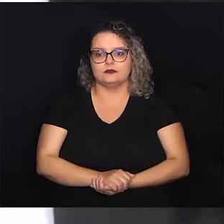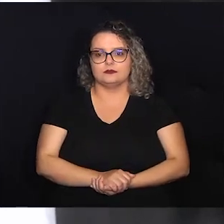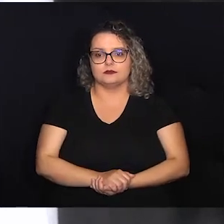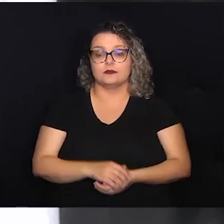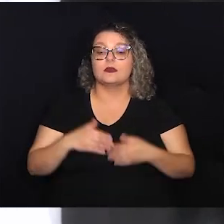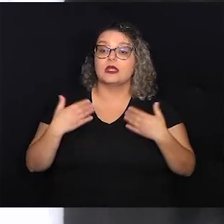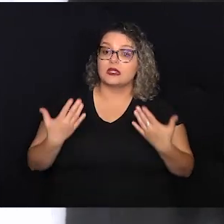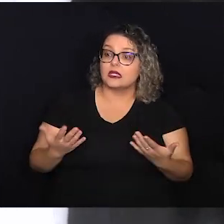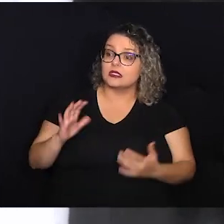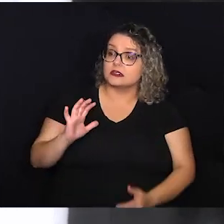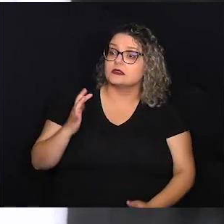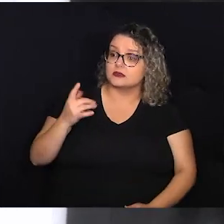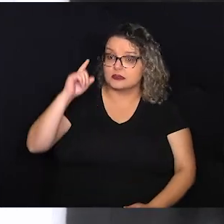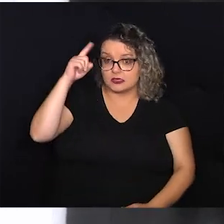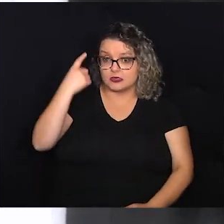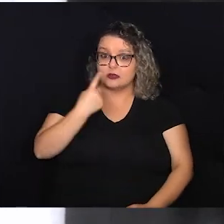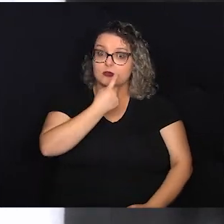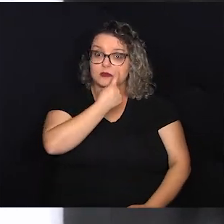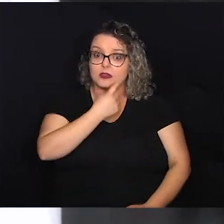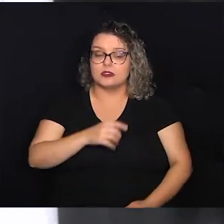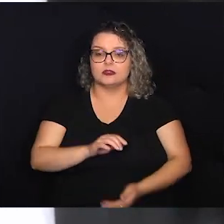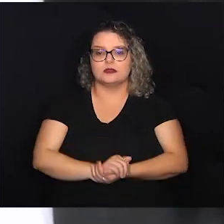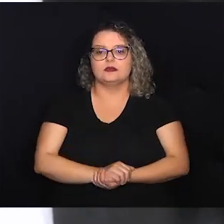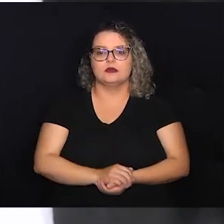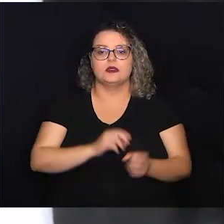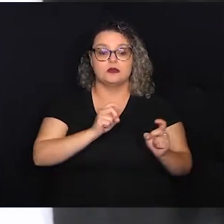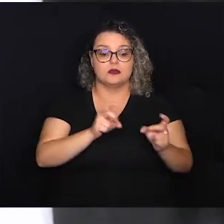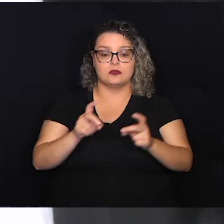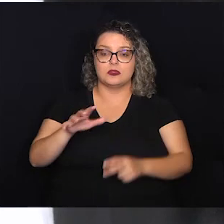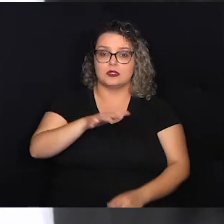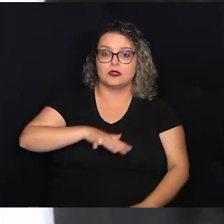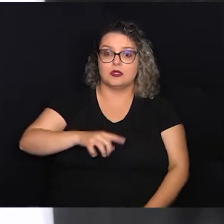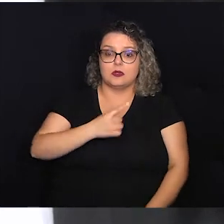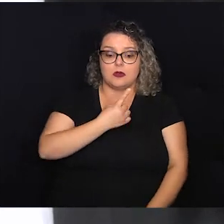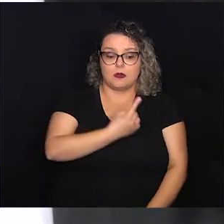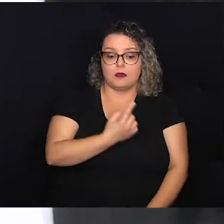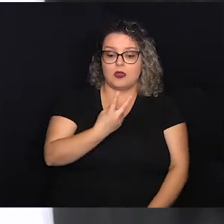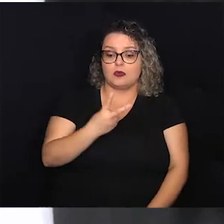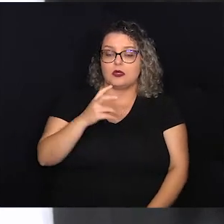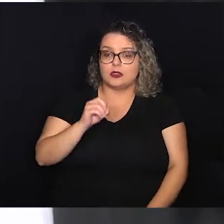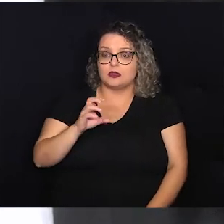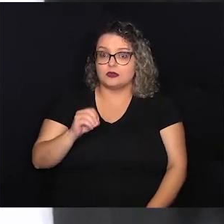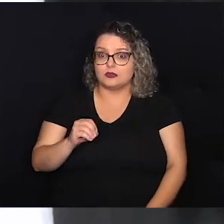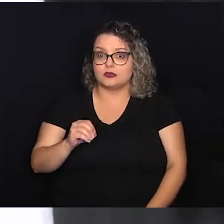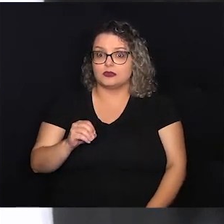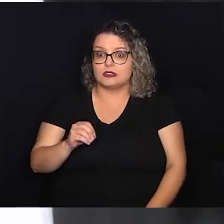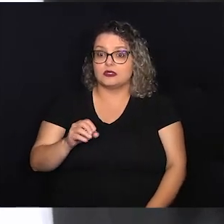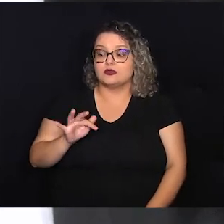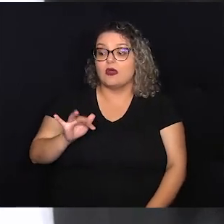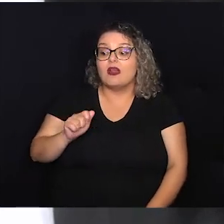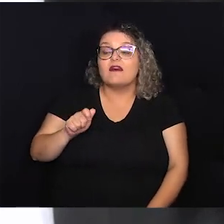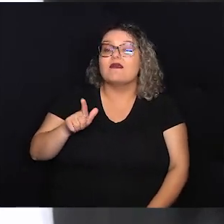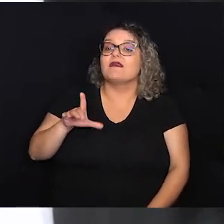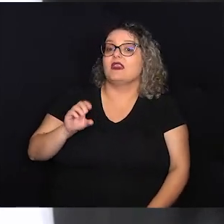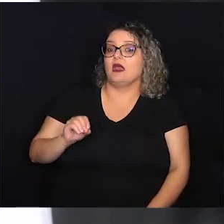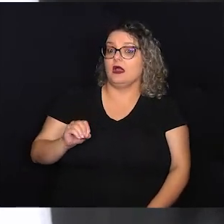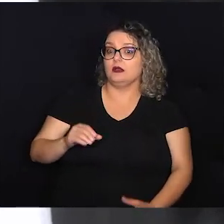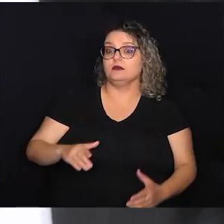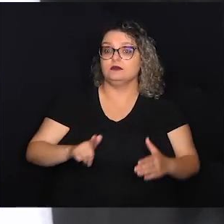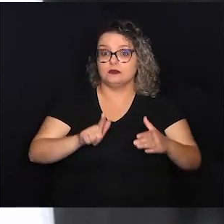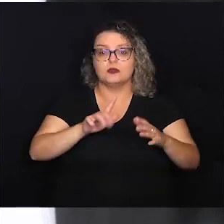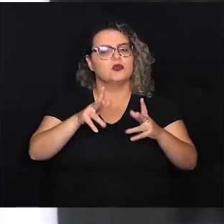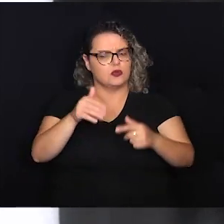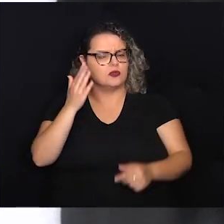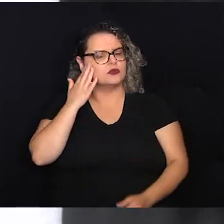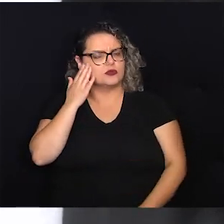Nisso aí, Mirna, eu cheguei a vender na região 1.200 botijões fiados no mês, que todo mundo